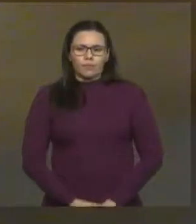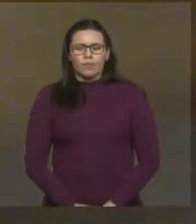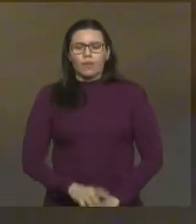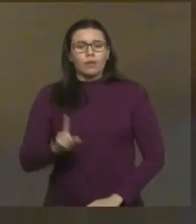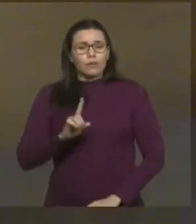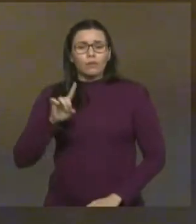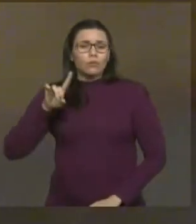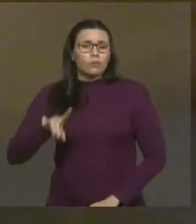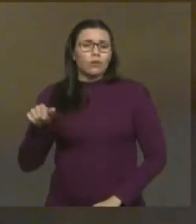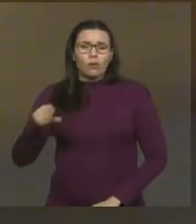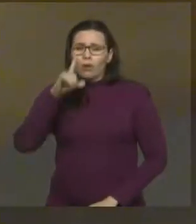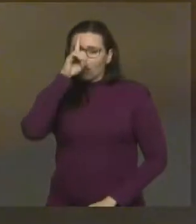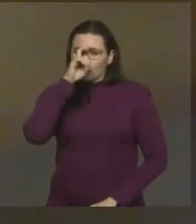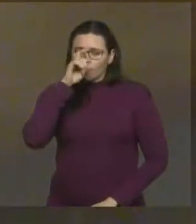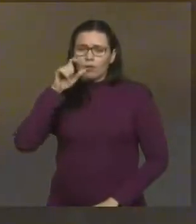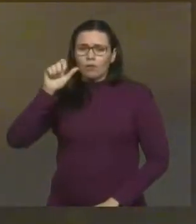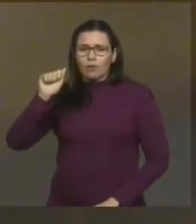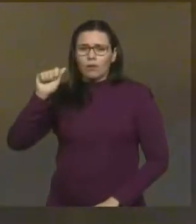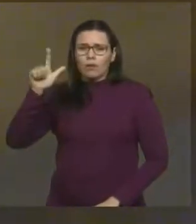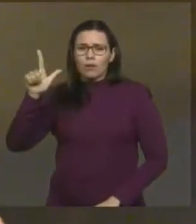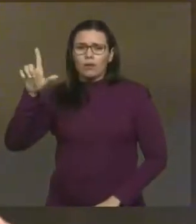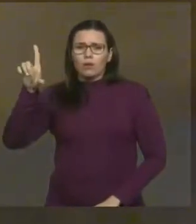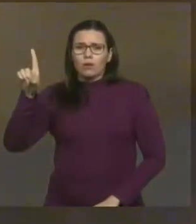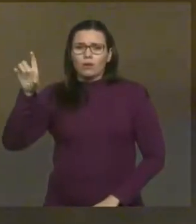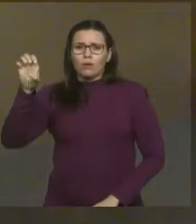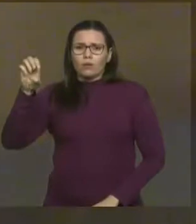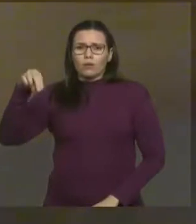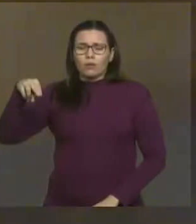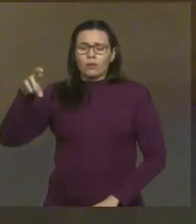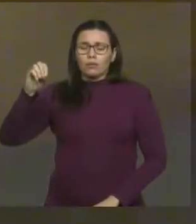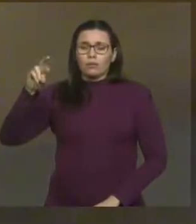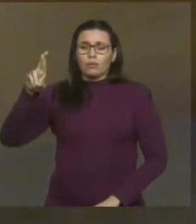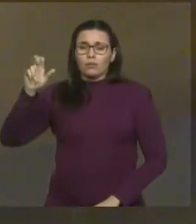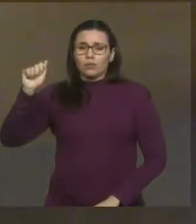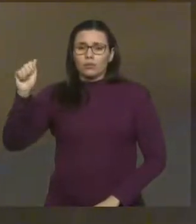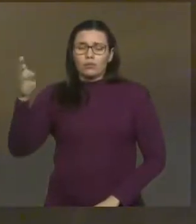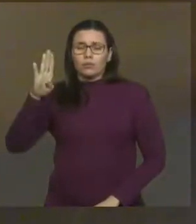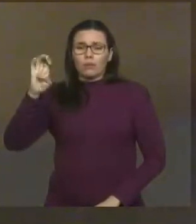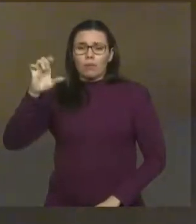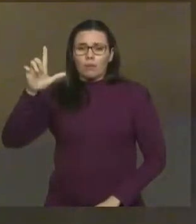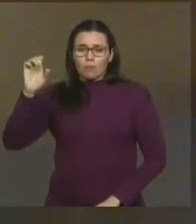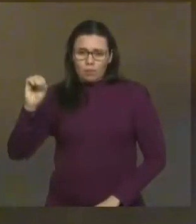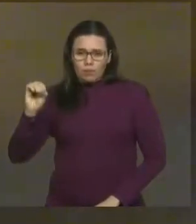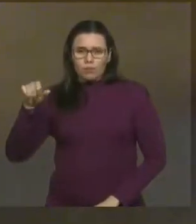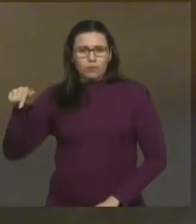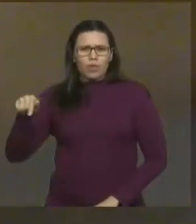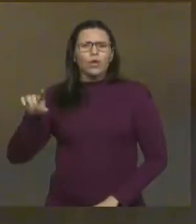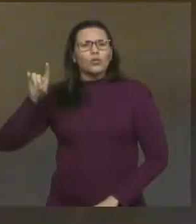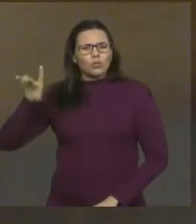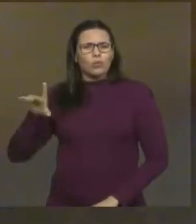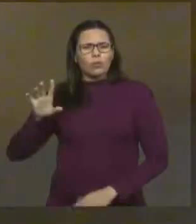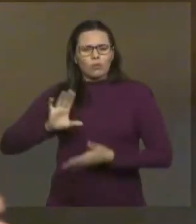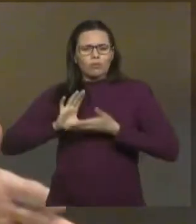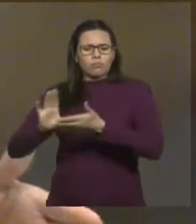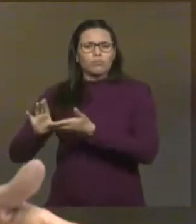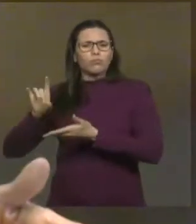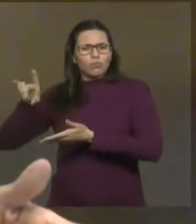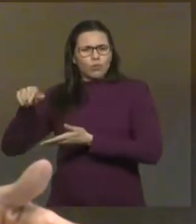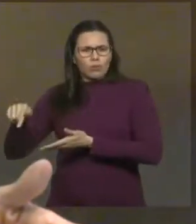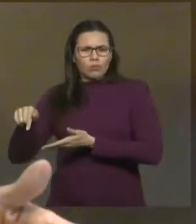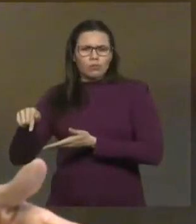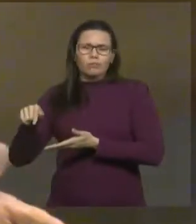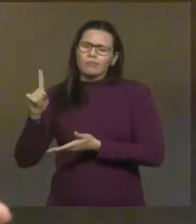que trabalham com o câncer. Mas o que for acertado tem que ser feito de forma regular. Porque, não